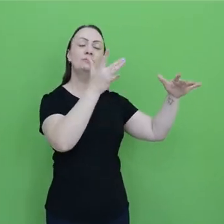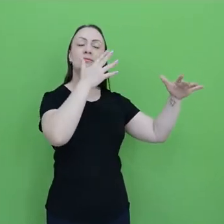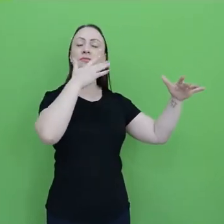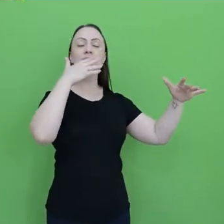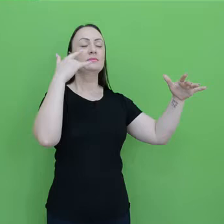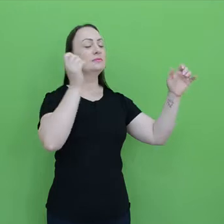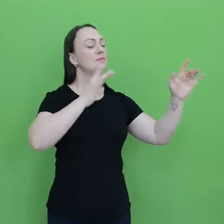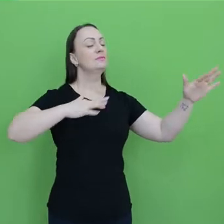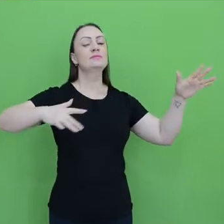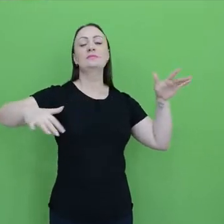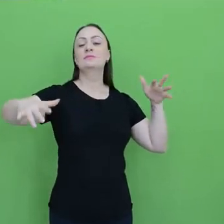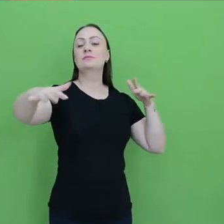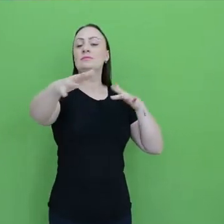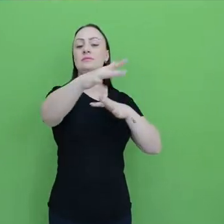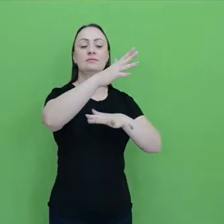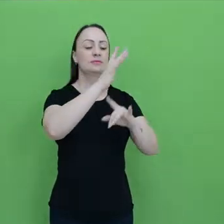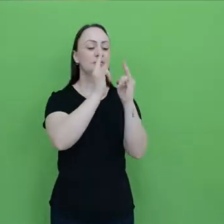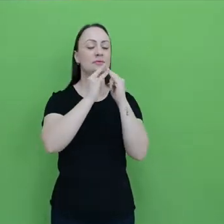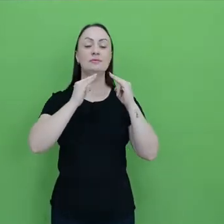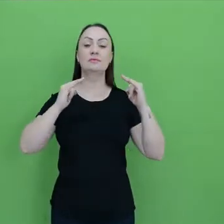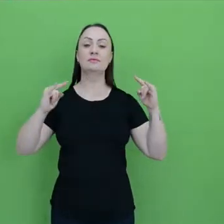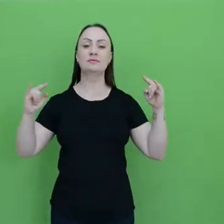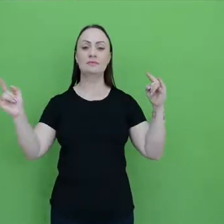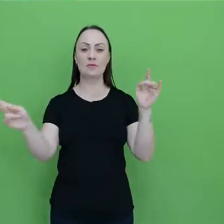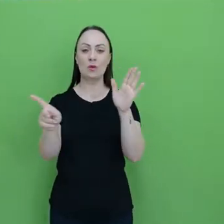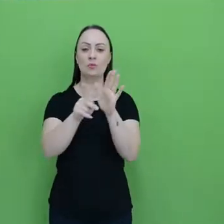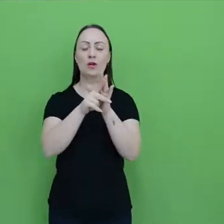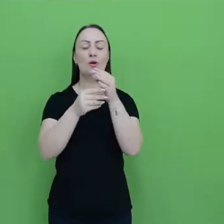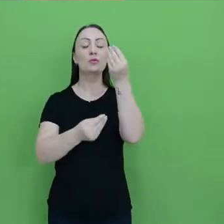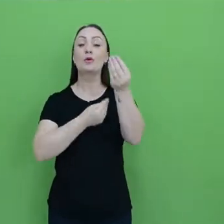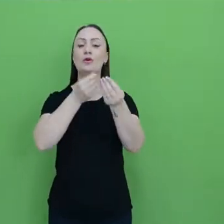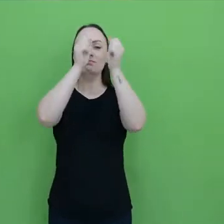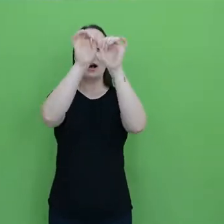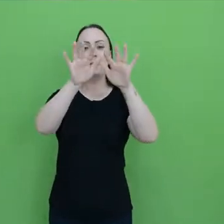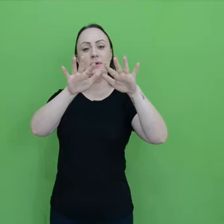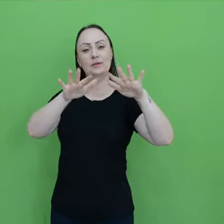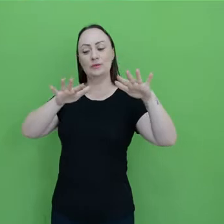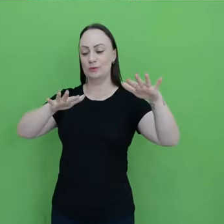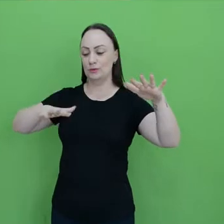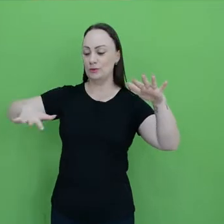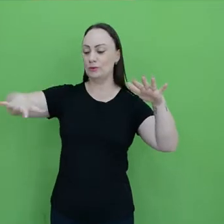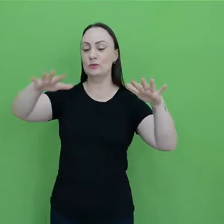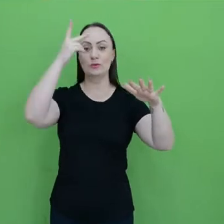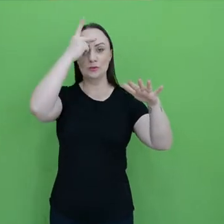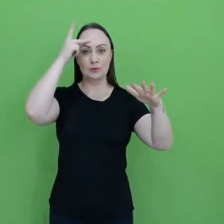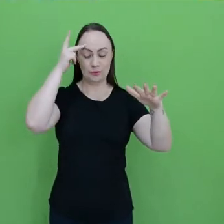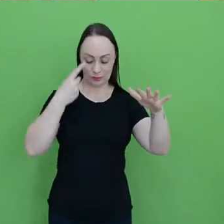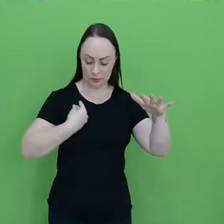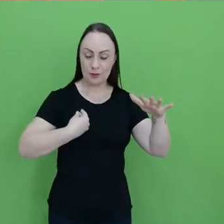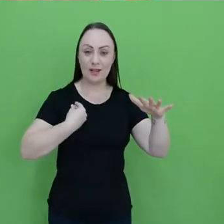formou espalhou-se pelo acampamento como forma de abençoar a todos que ali